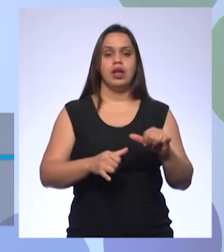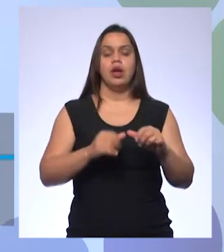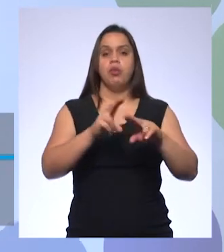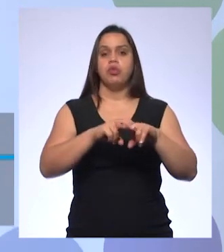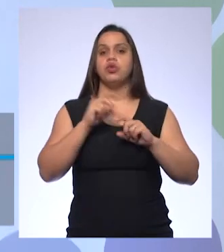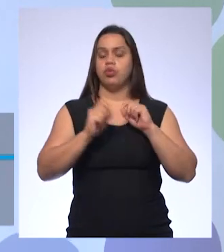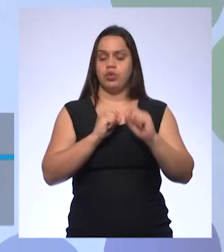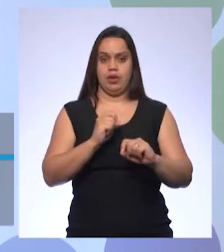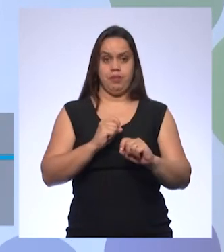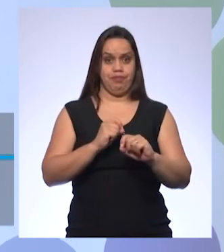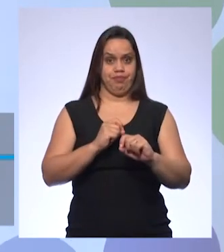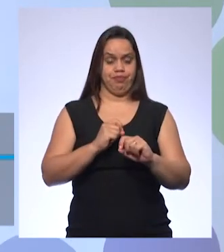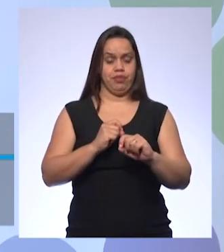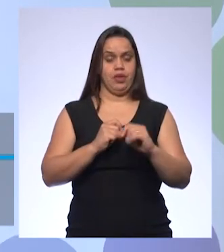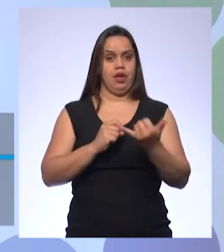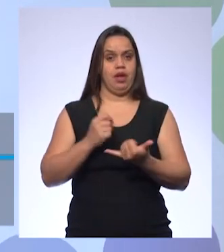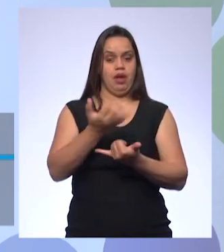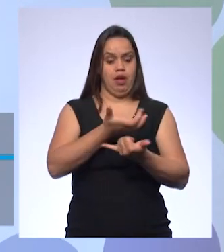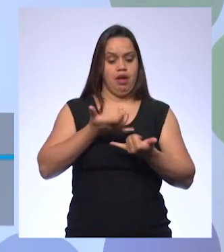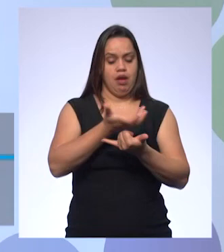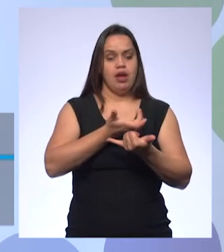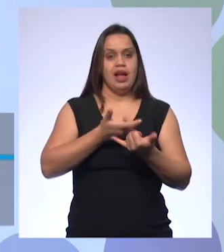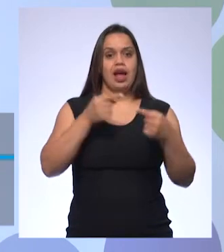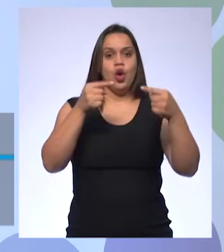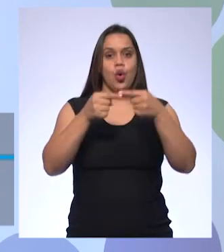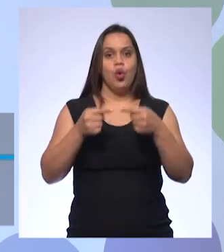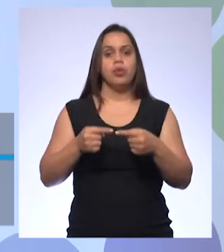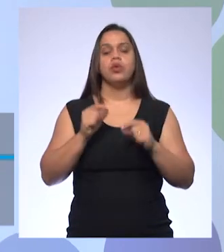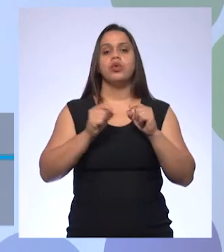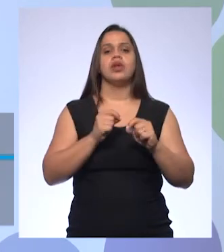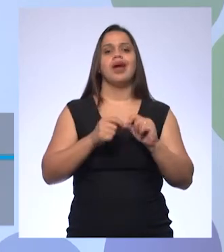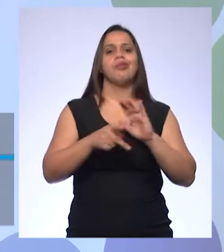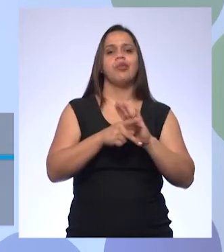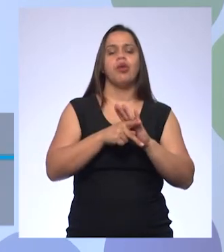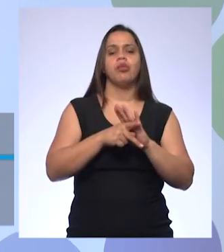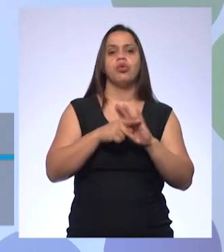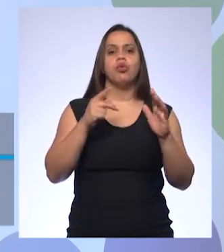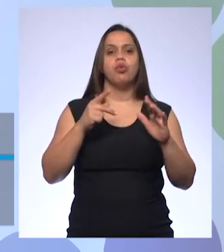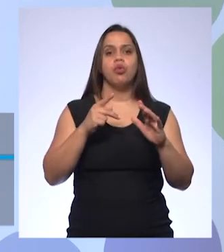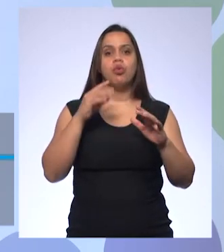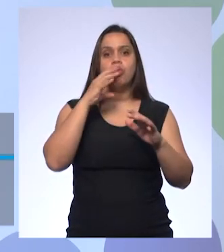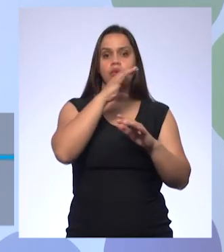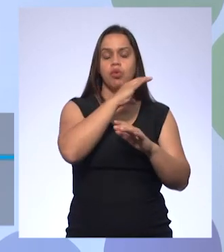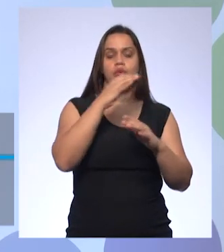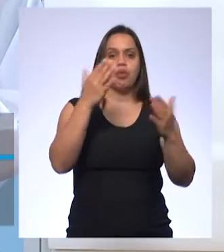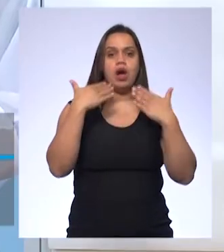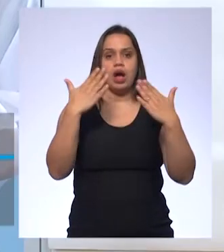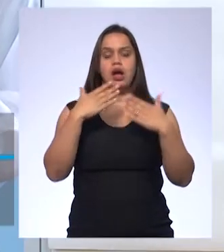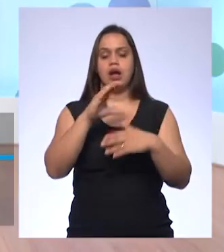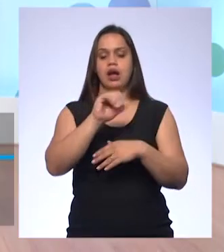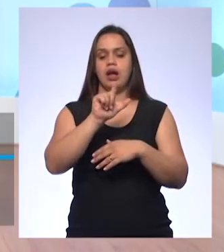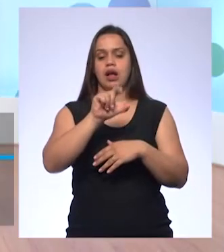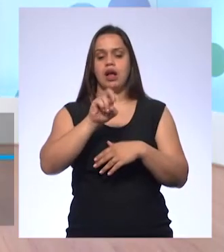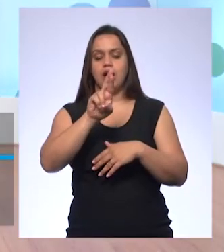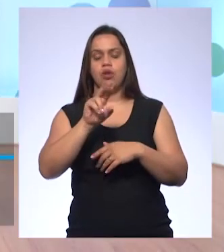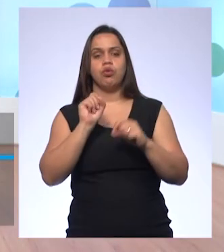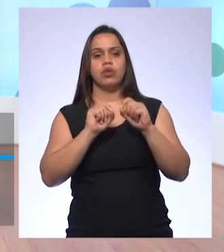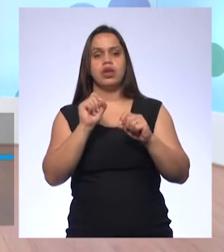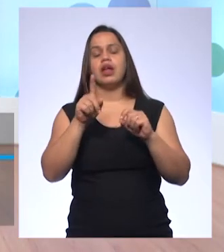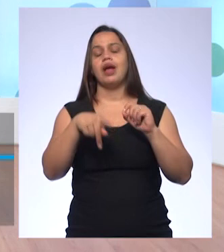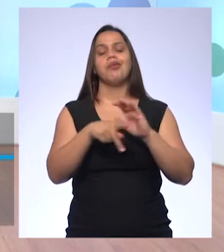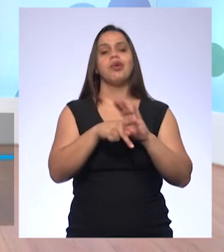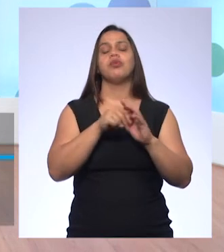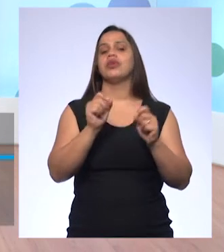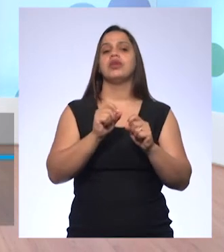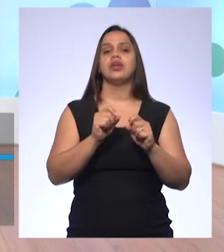gente? Tem a ver com calor e é uma unidade de energia. Inclusive tem um hormônio chamado insulina, que é ele que joga o açúcar